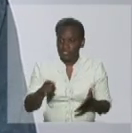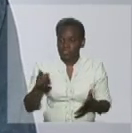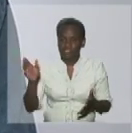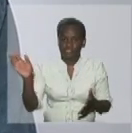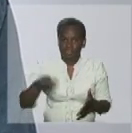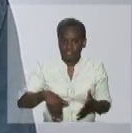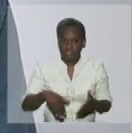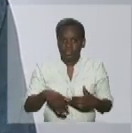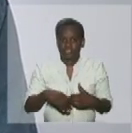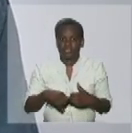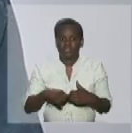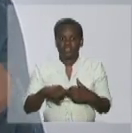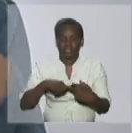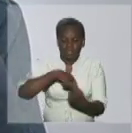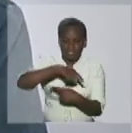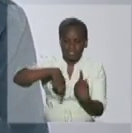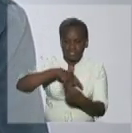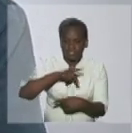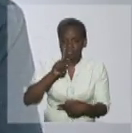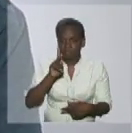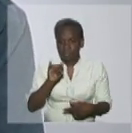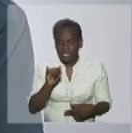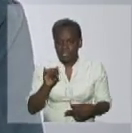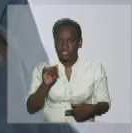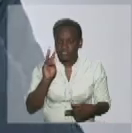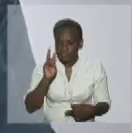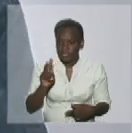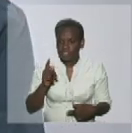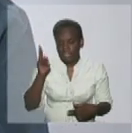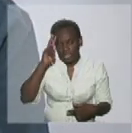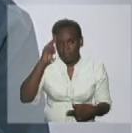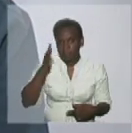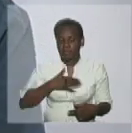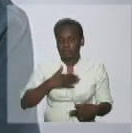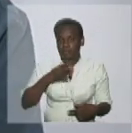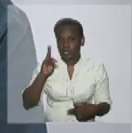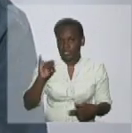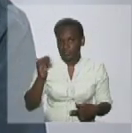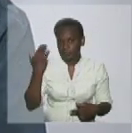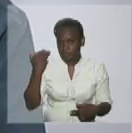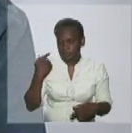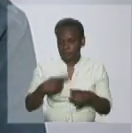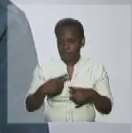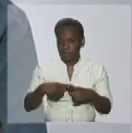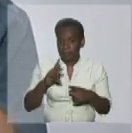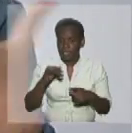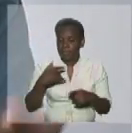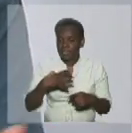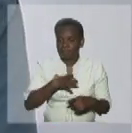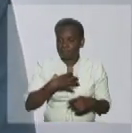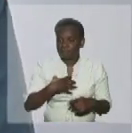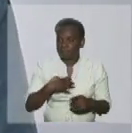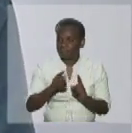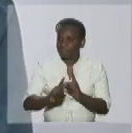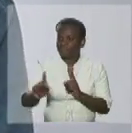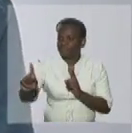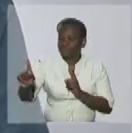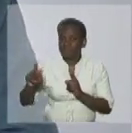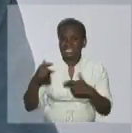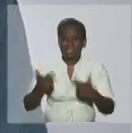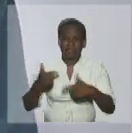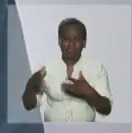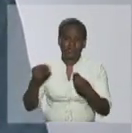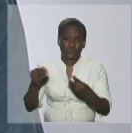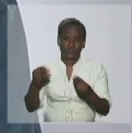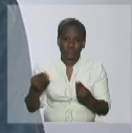ela traz a relação do pai, isso me lembra muito o meu pai, porque eu tive um pai um pouco ausente na minha infância, porque meu